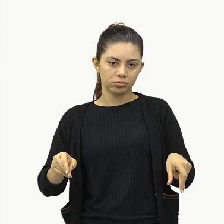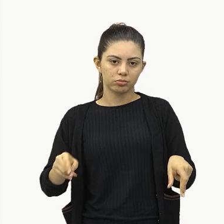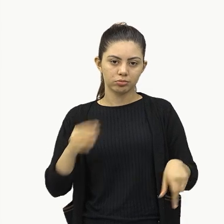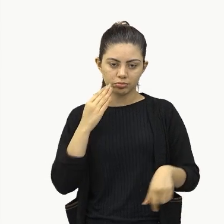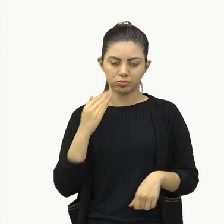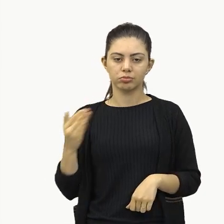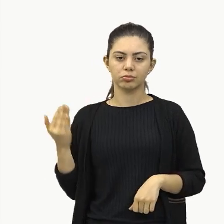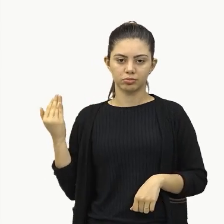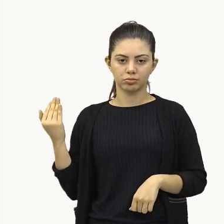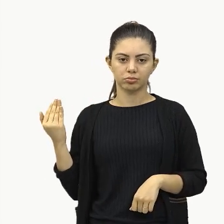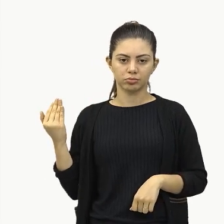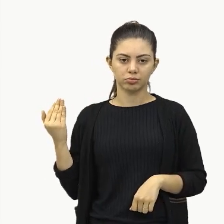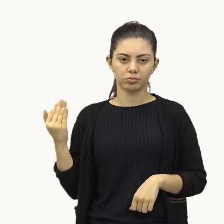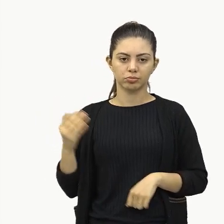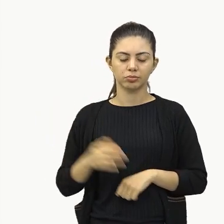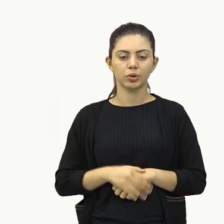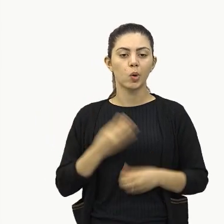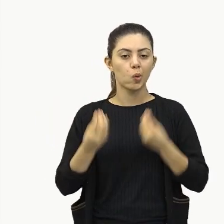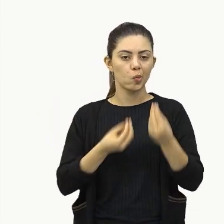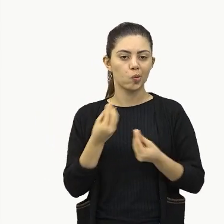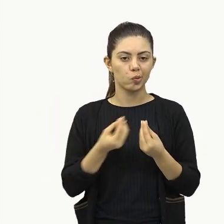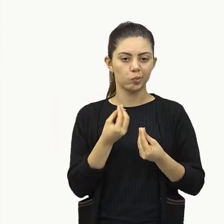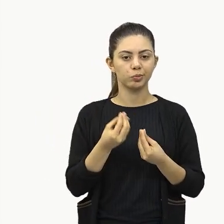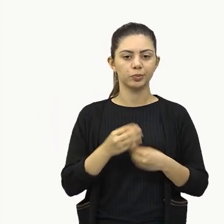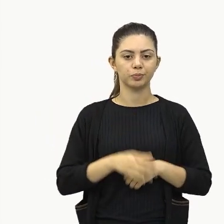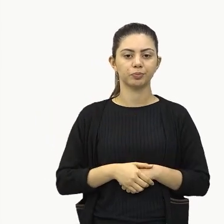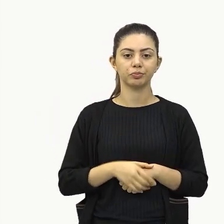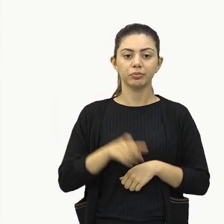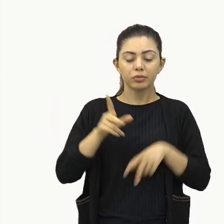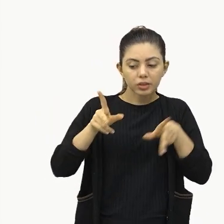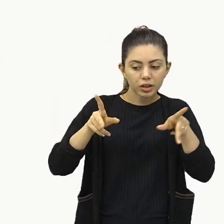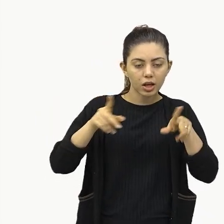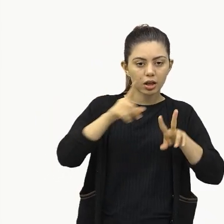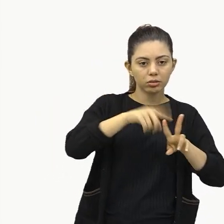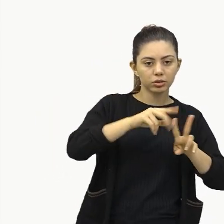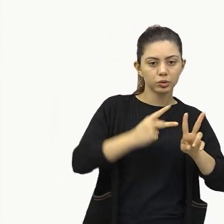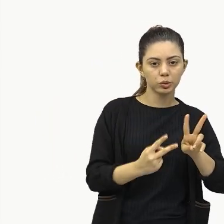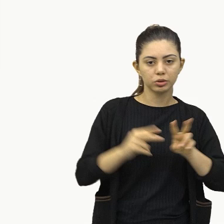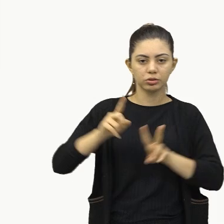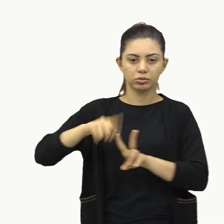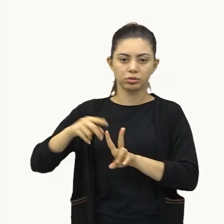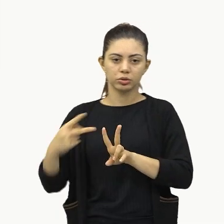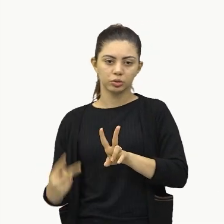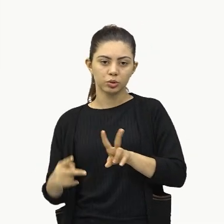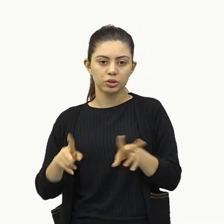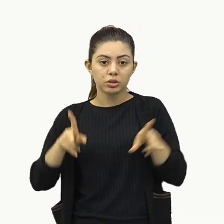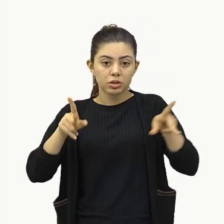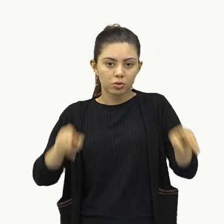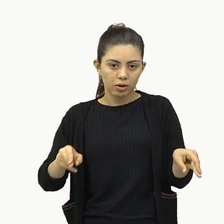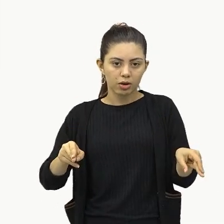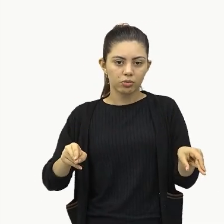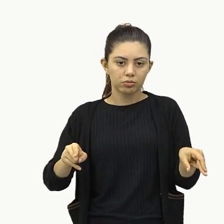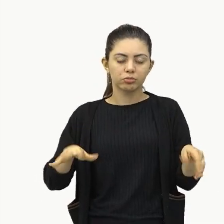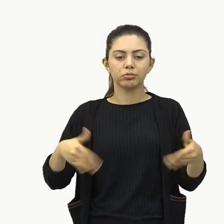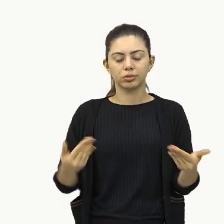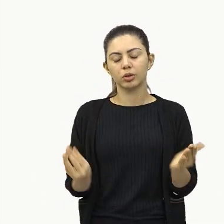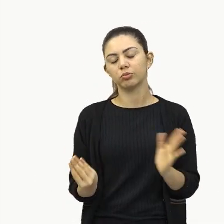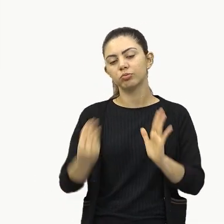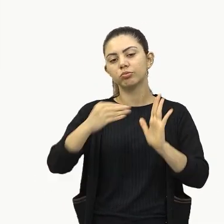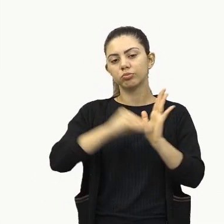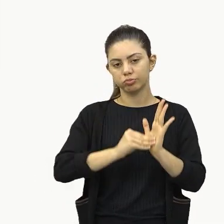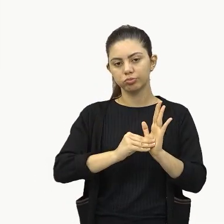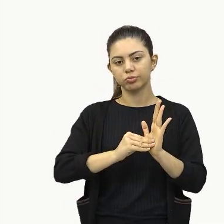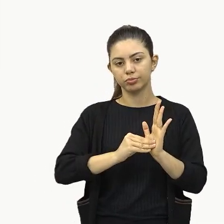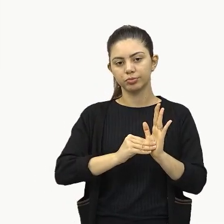raiz igual. Então, raízes são iguais, o radical é igual, repete. Aí você agora vem